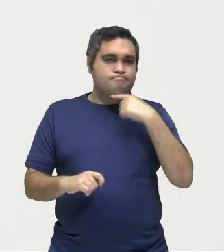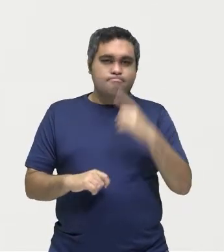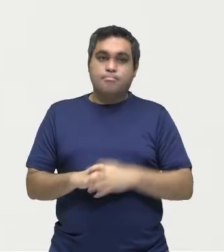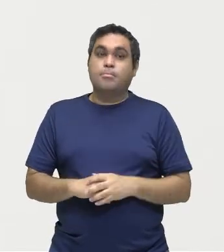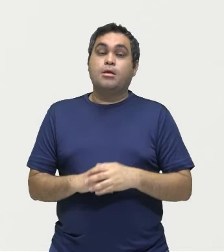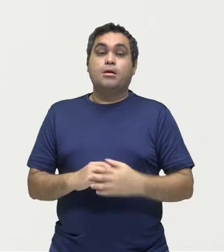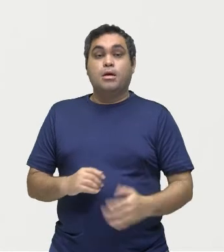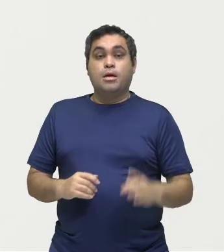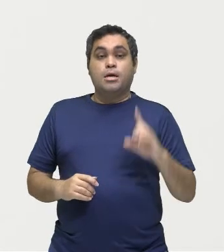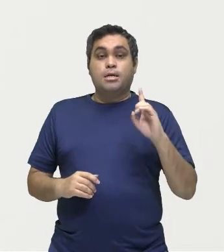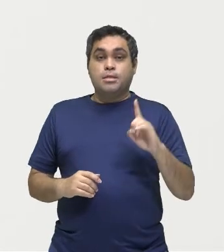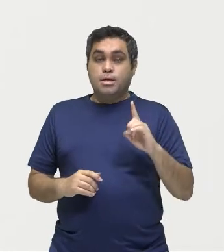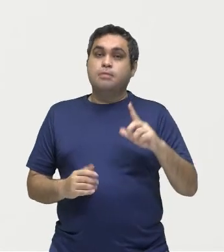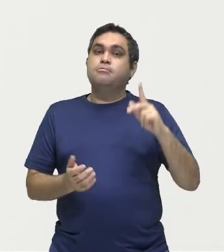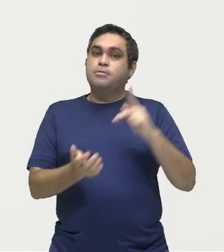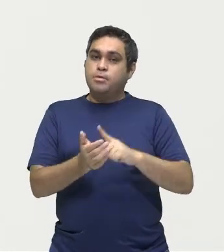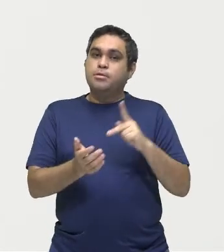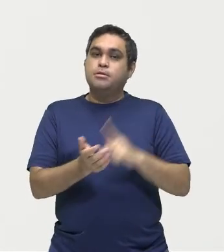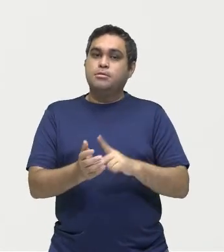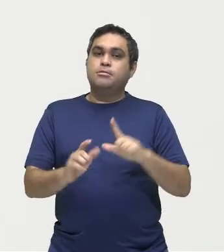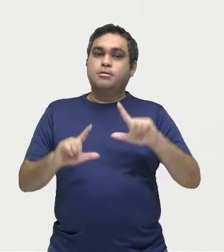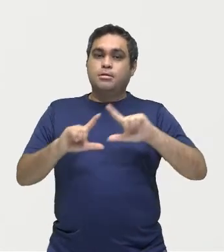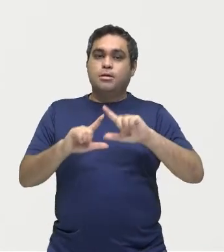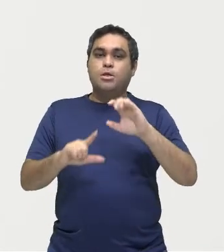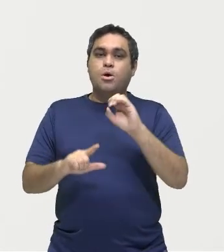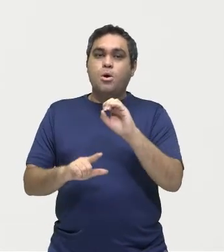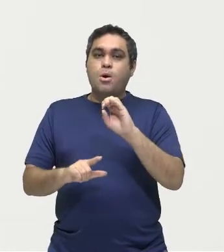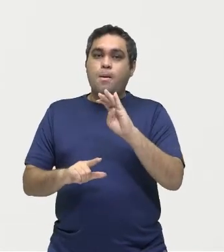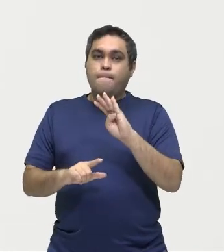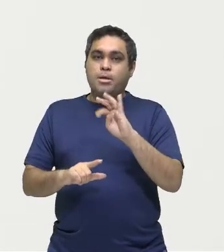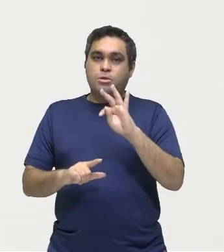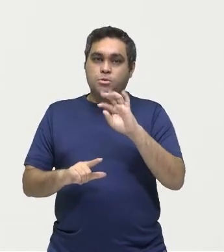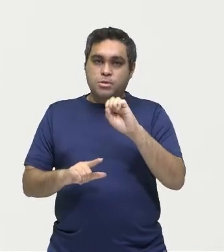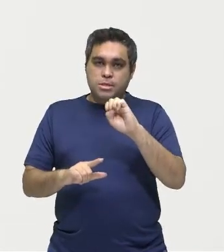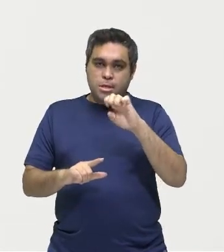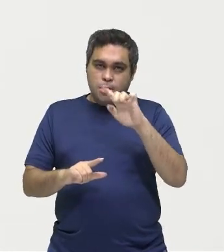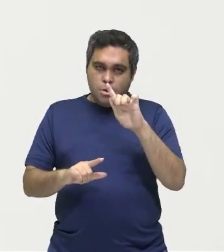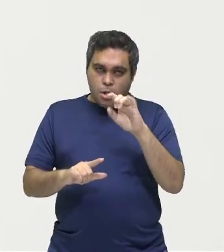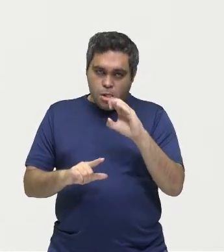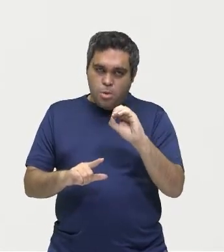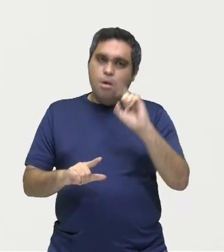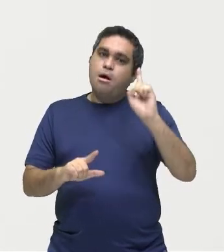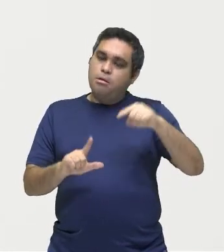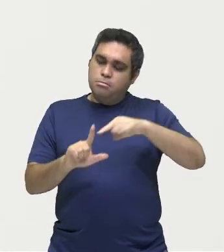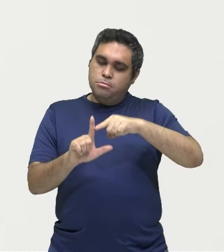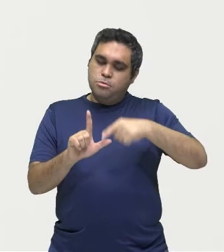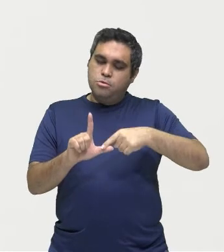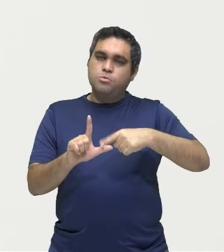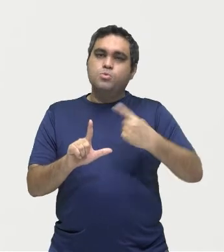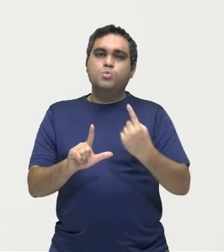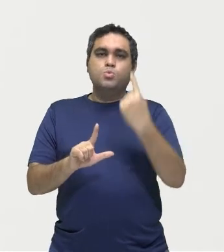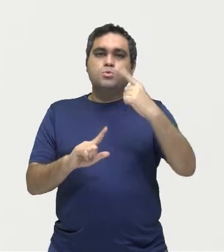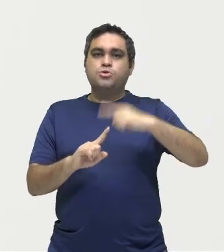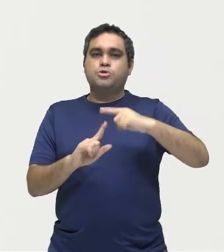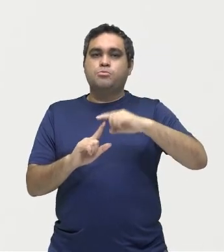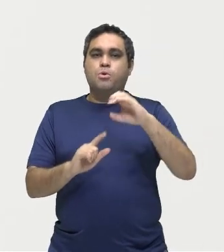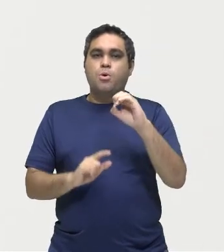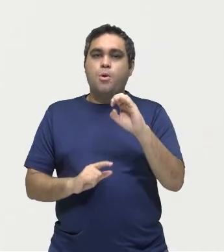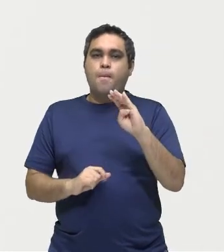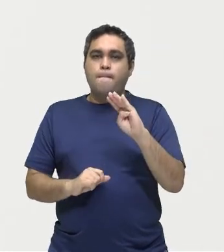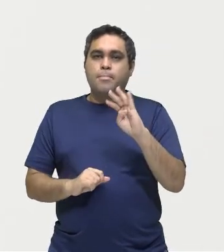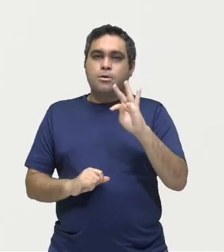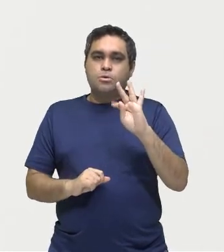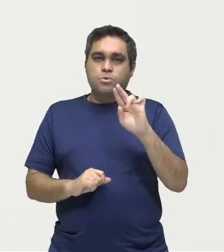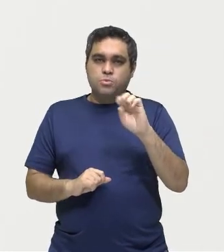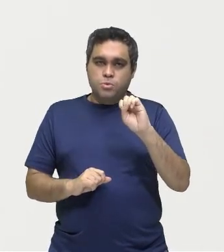obtusângulo possui apenas um ângulo obtuso. Então, beleza?